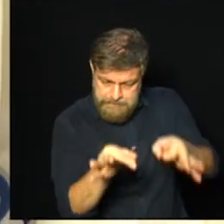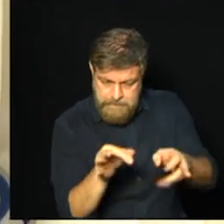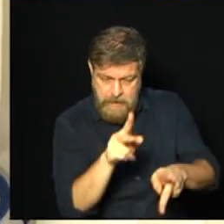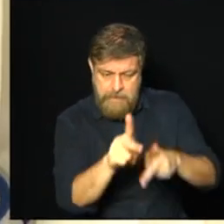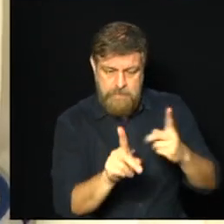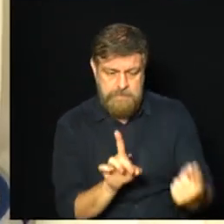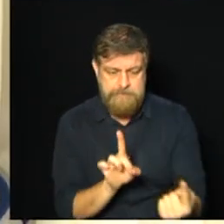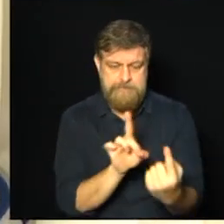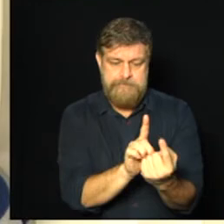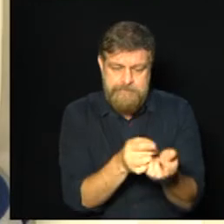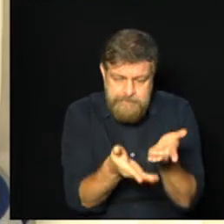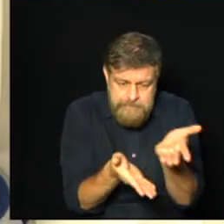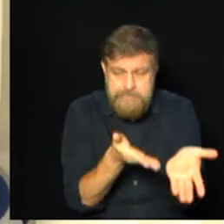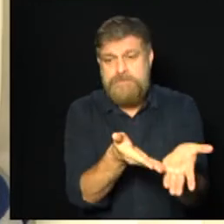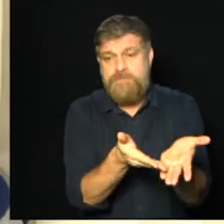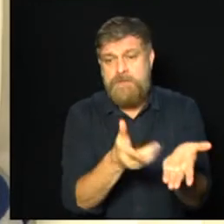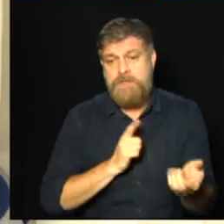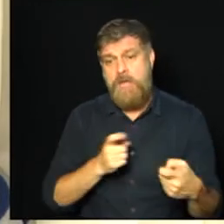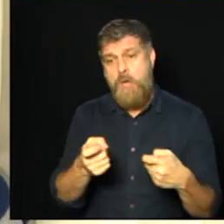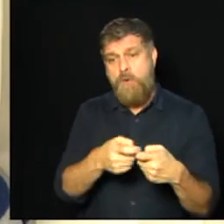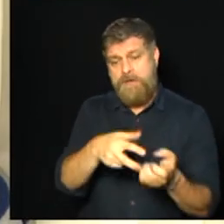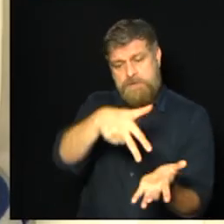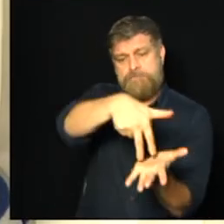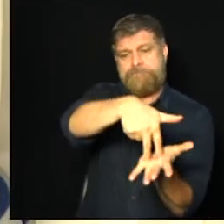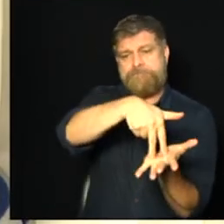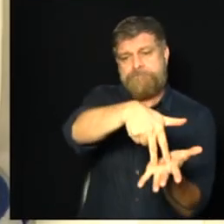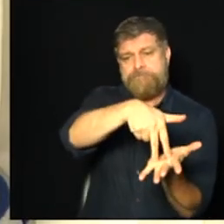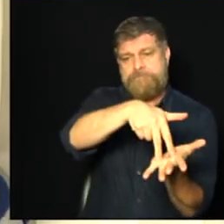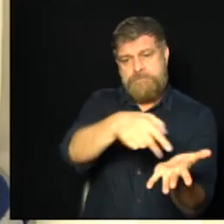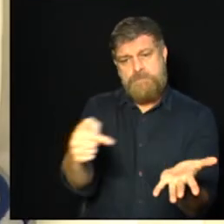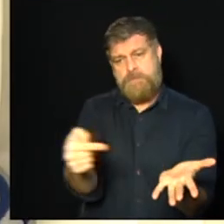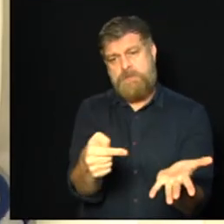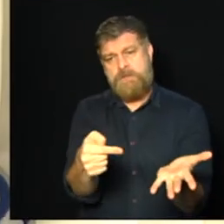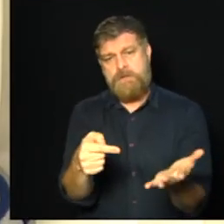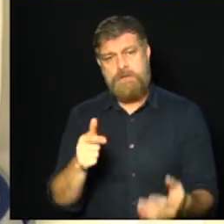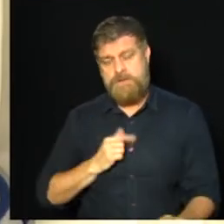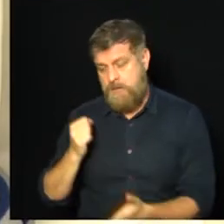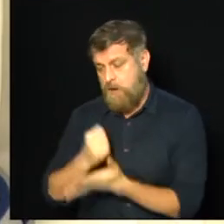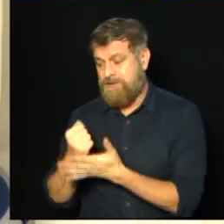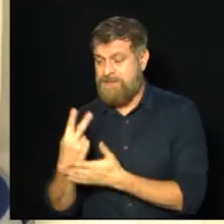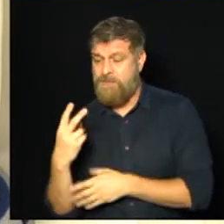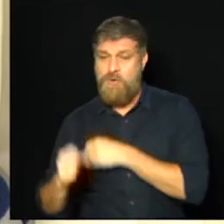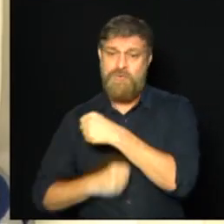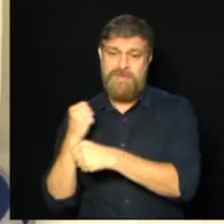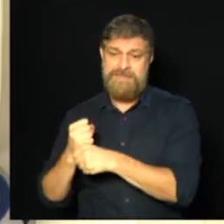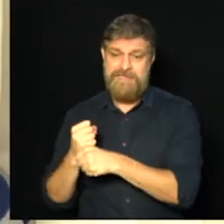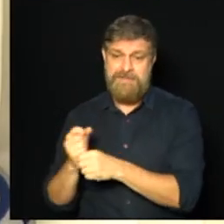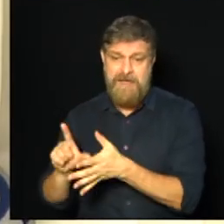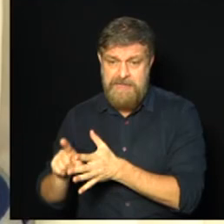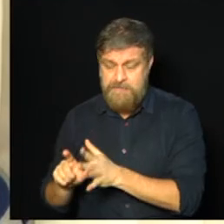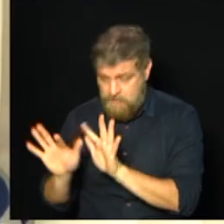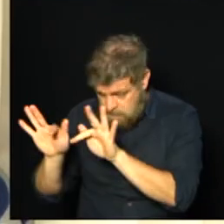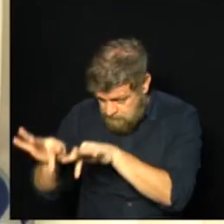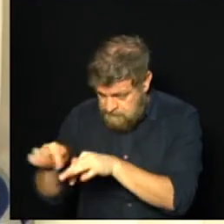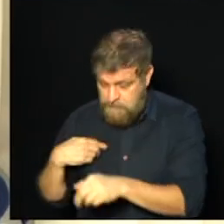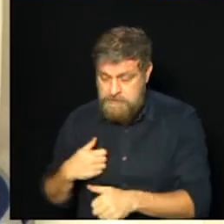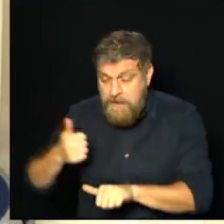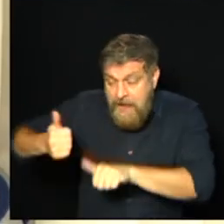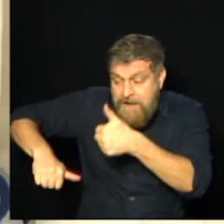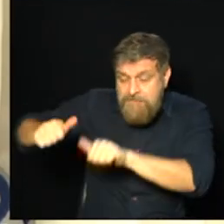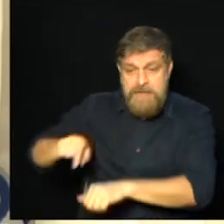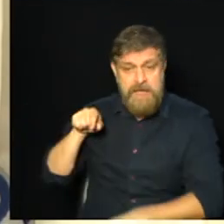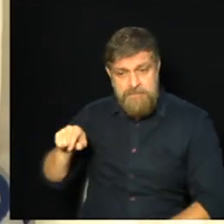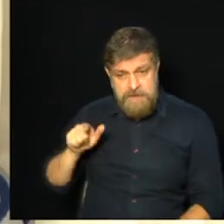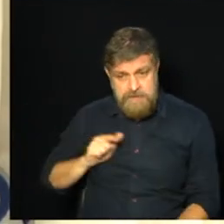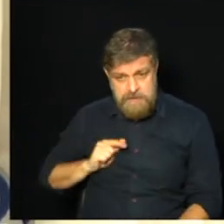população necessita, que é o médico no posto de saúde. E essa contratação é por 2 anos. No final de 2 anos, nós veremos se aquilo que